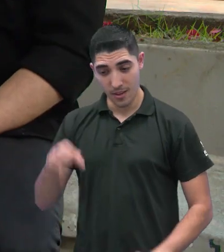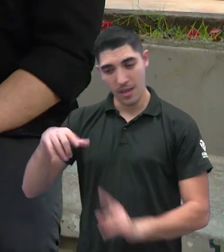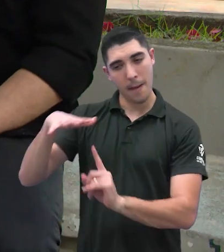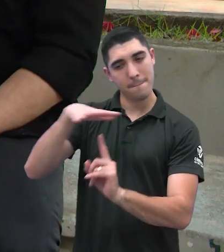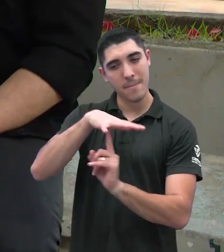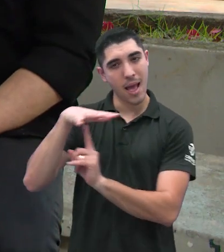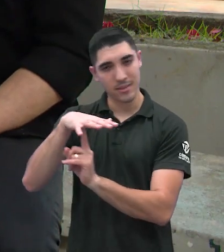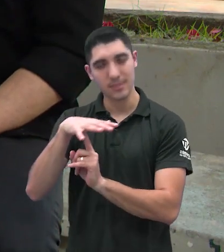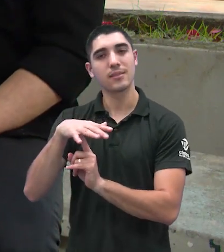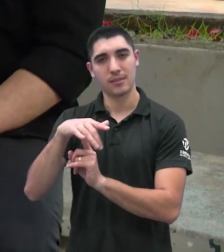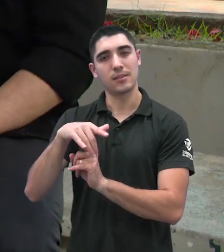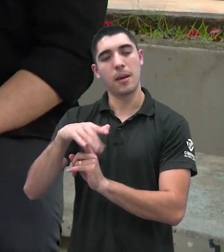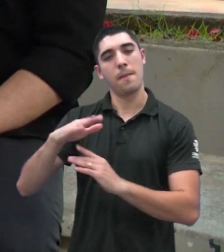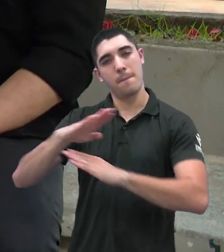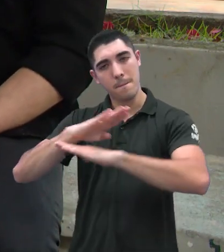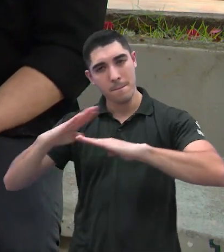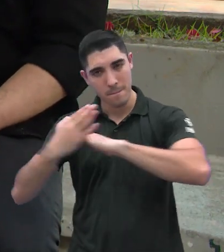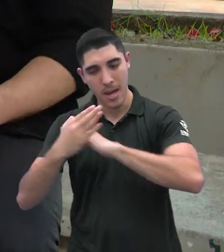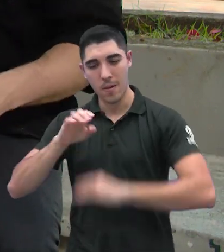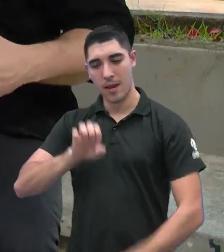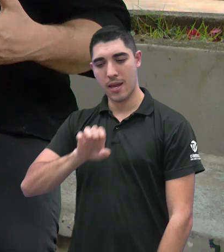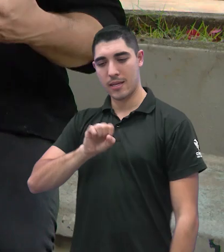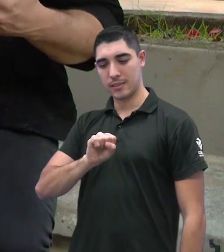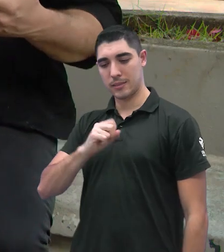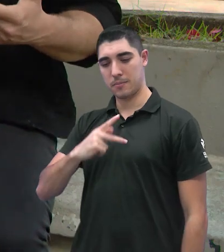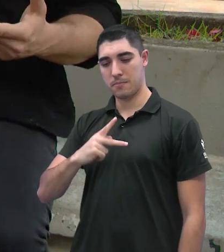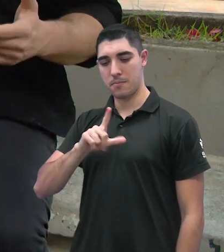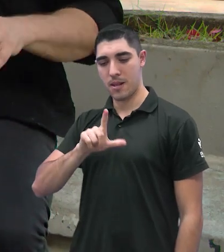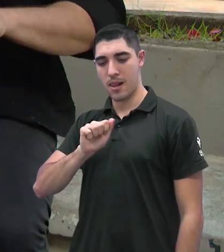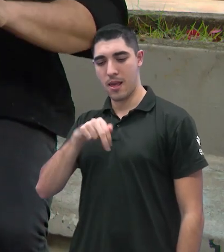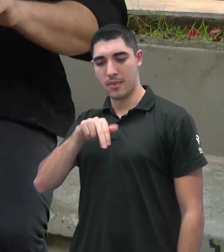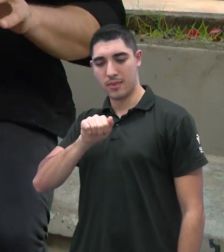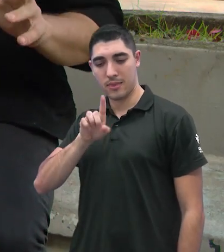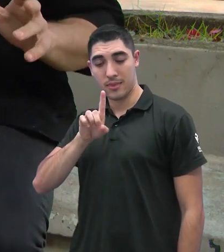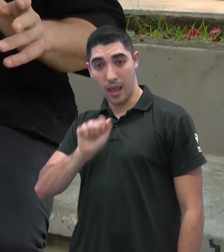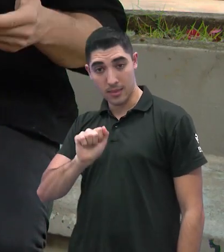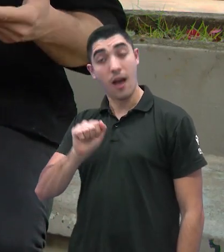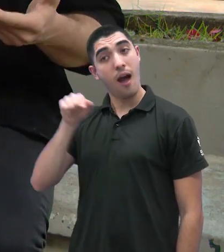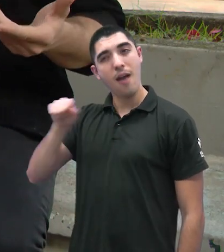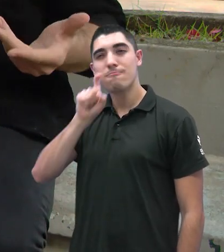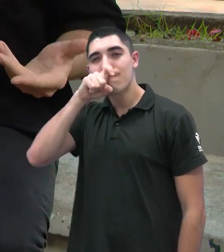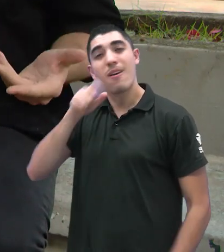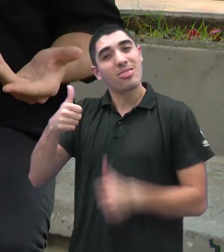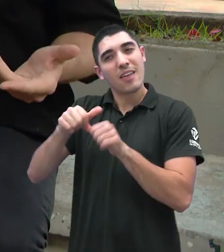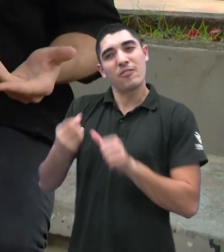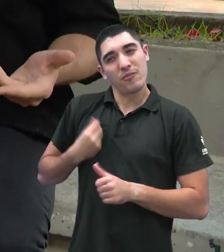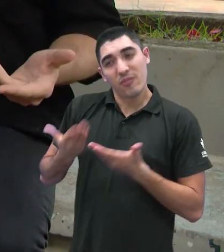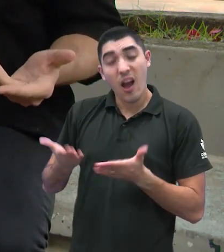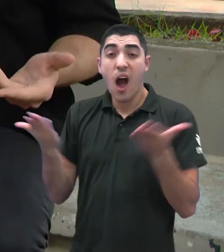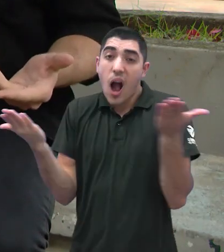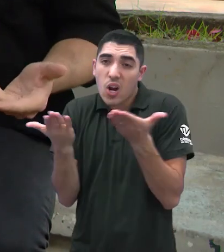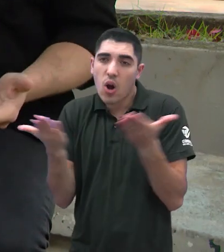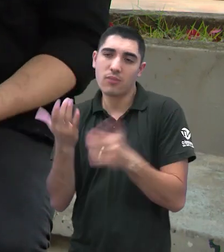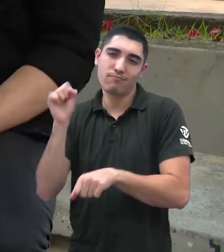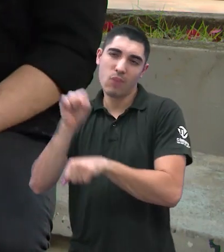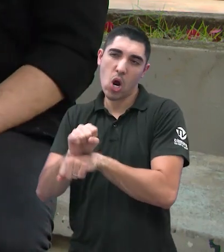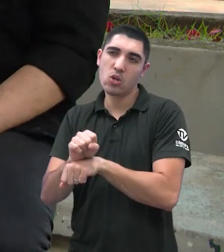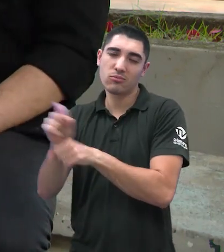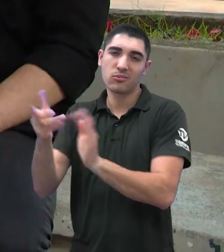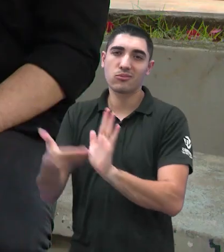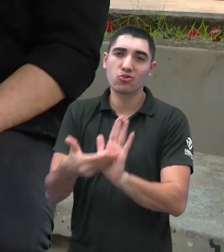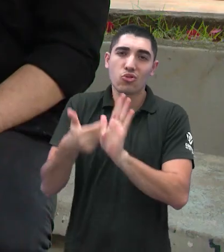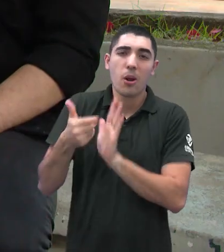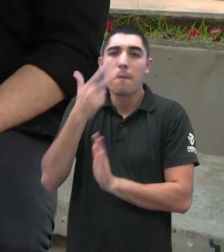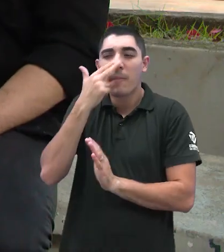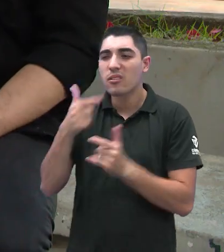Esta aqui é a praça que fica no Jardim Esplanada, onde a nossa amiguinha maritaca vivia livre. Agora já faz alguns dias que ela não tá mais por aqui, a